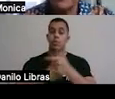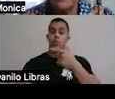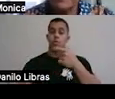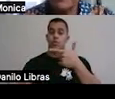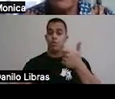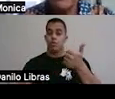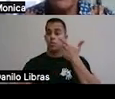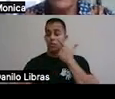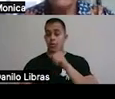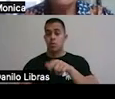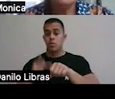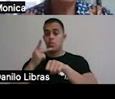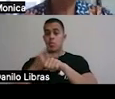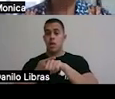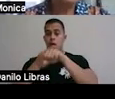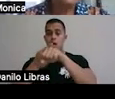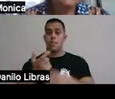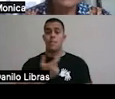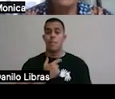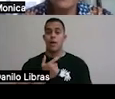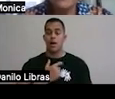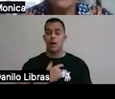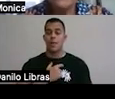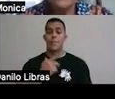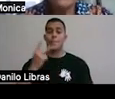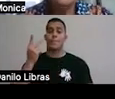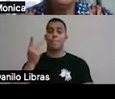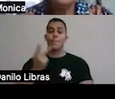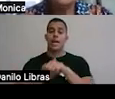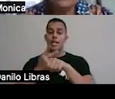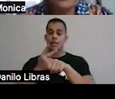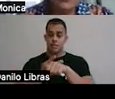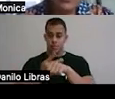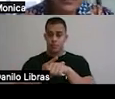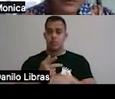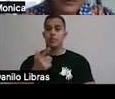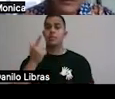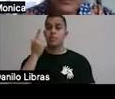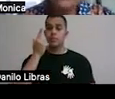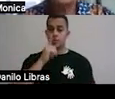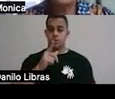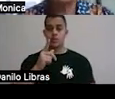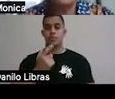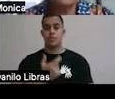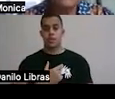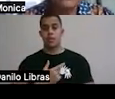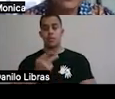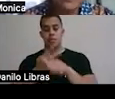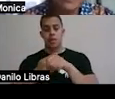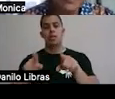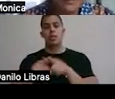prata. Além de ganhar a medalha de prata, a gente publicou um